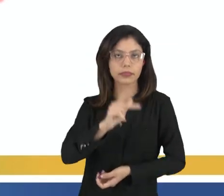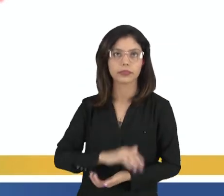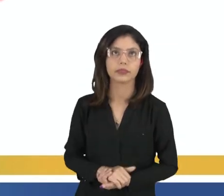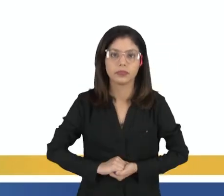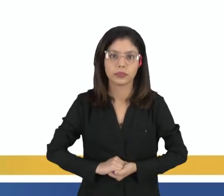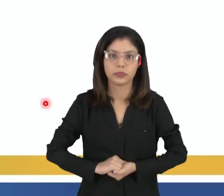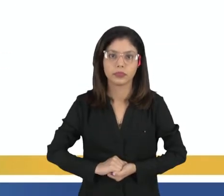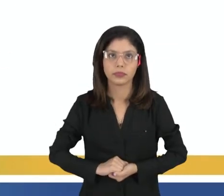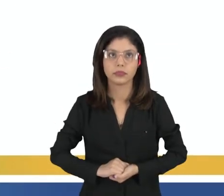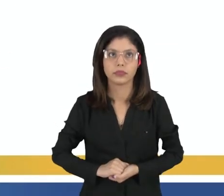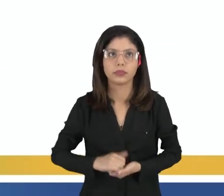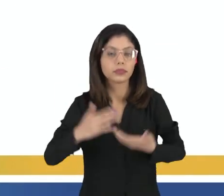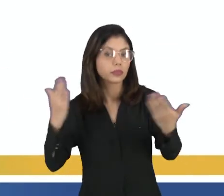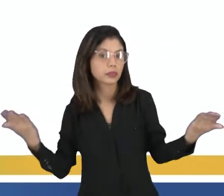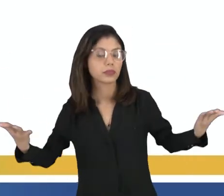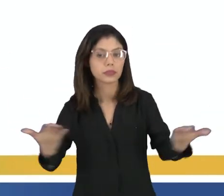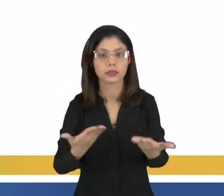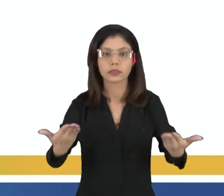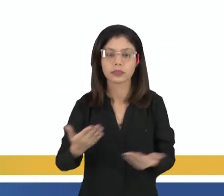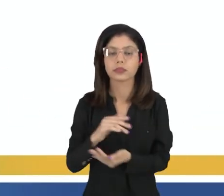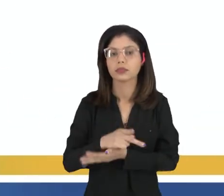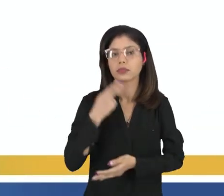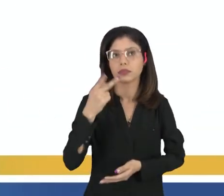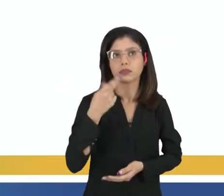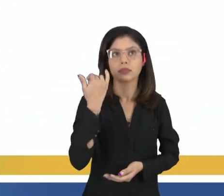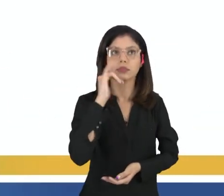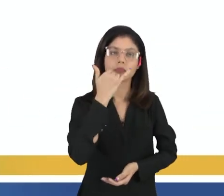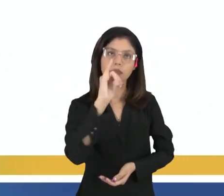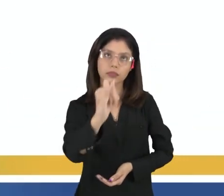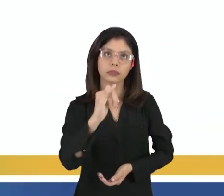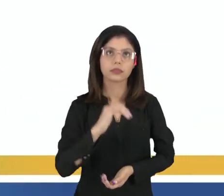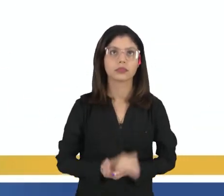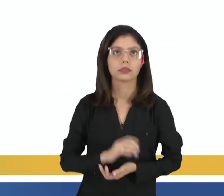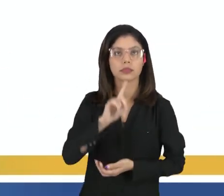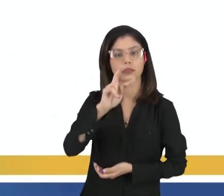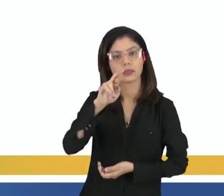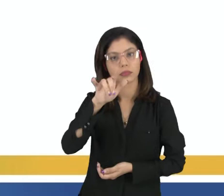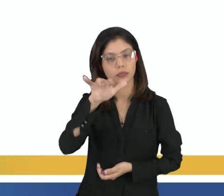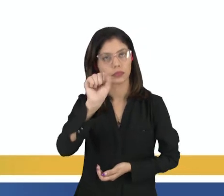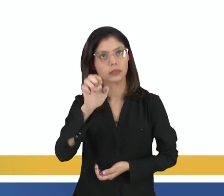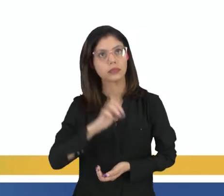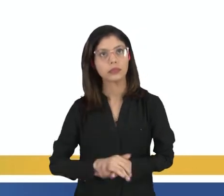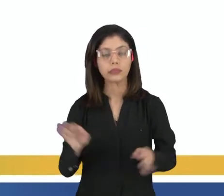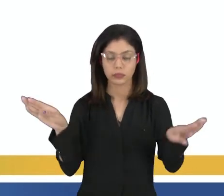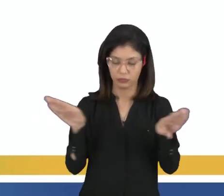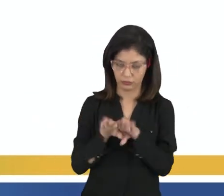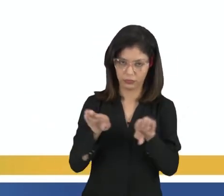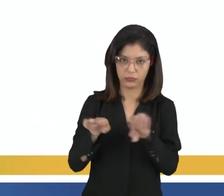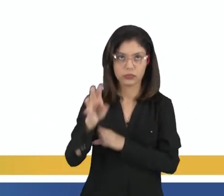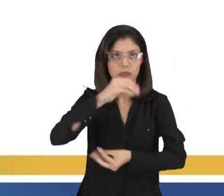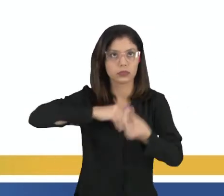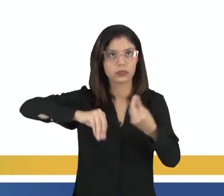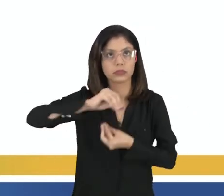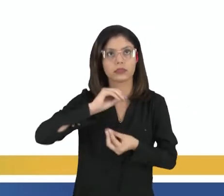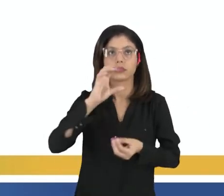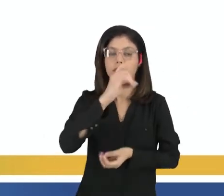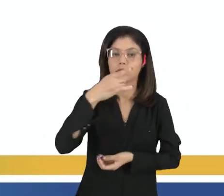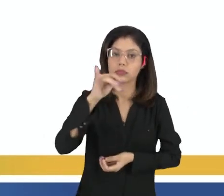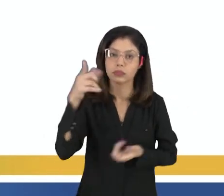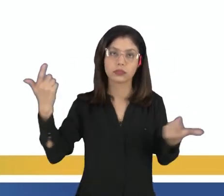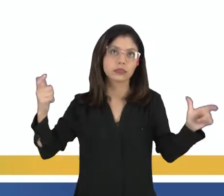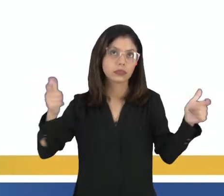ok? Então, agora a gente vai estar falando da eletrólise. A eletrólise também é uma reação